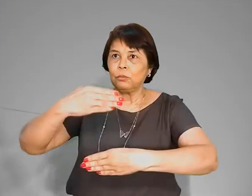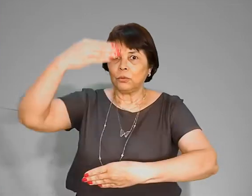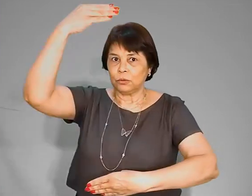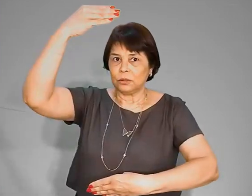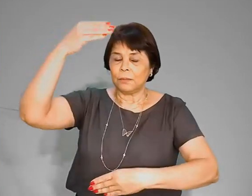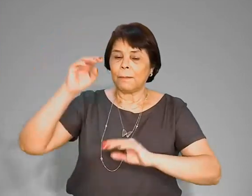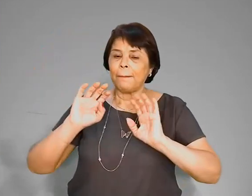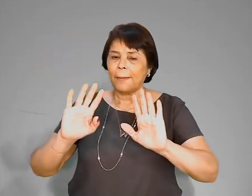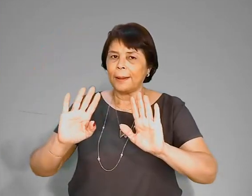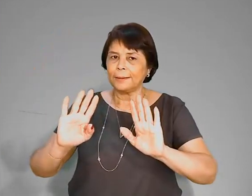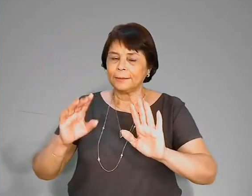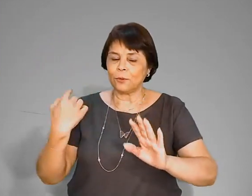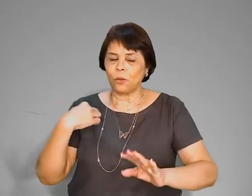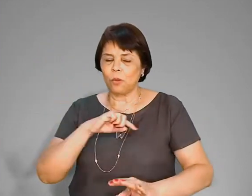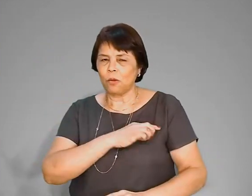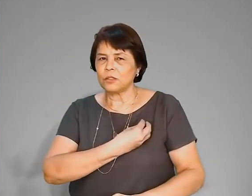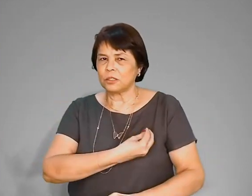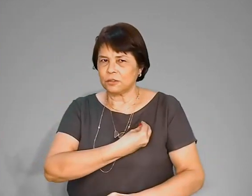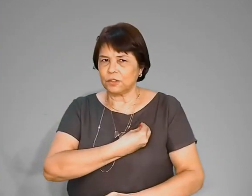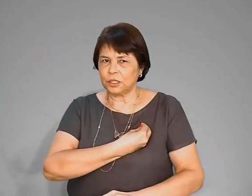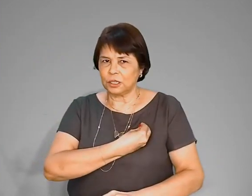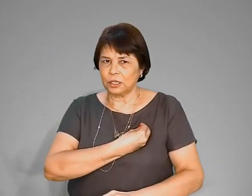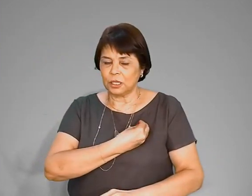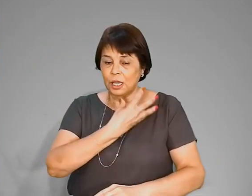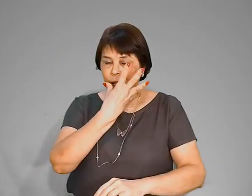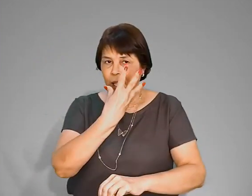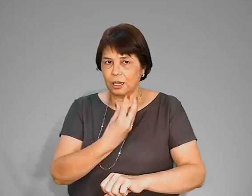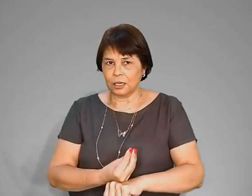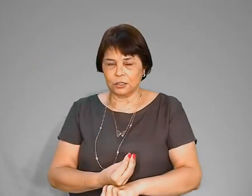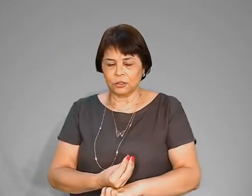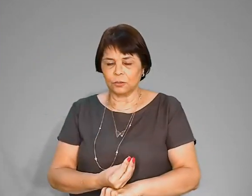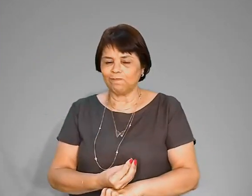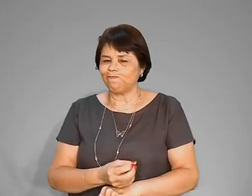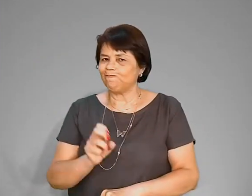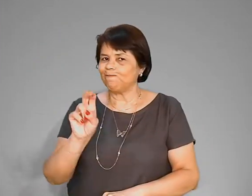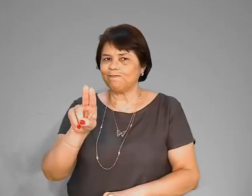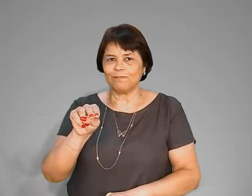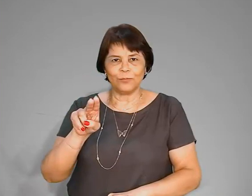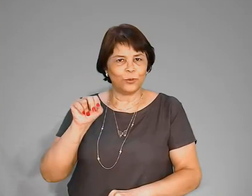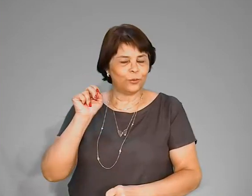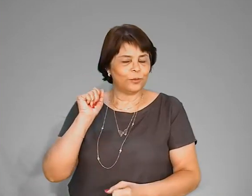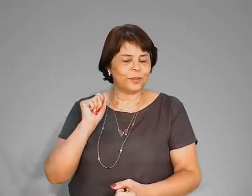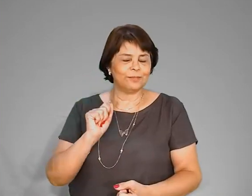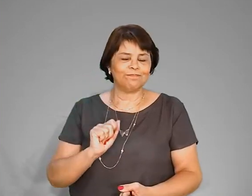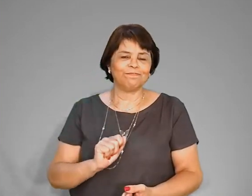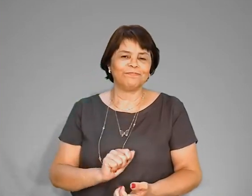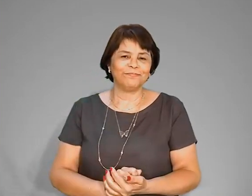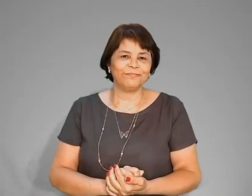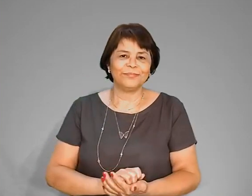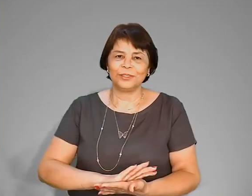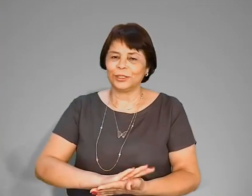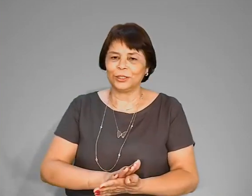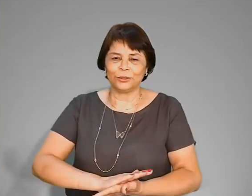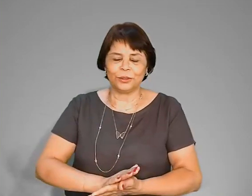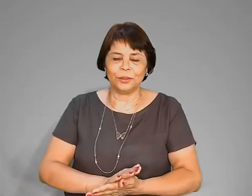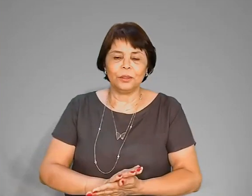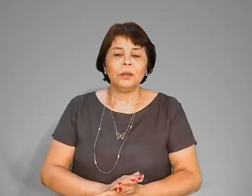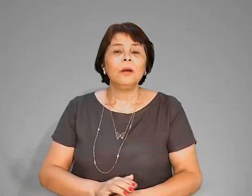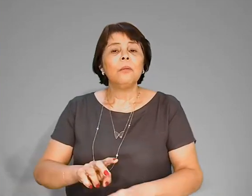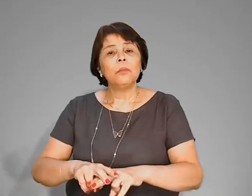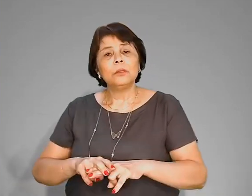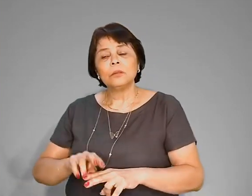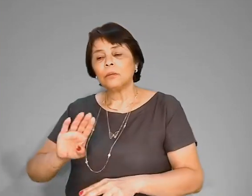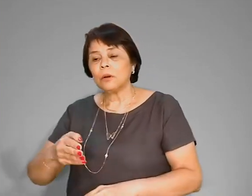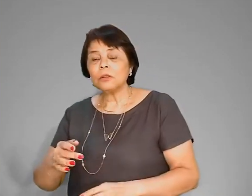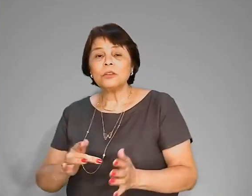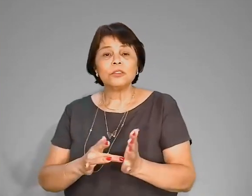Pedro, e tu és Pedro, isto é, tu és um torrão, um Cefas. Quando Jesus diz tu és Pedro, ele diz tu és um